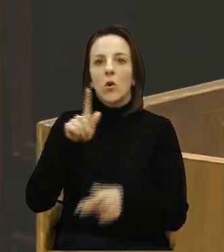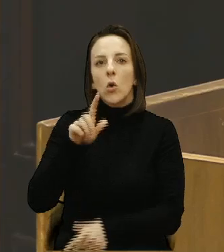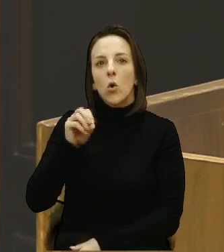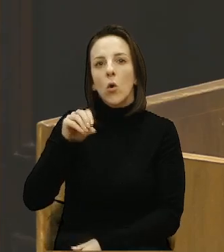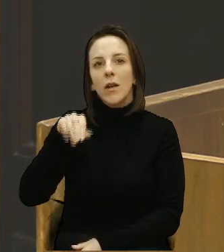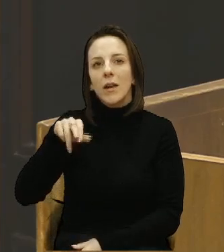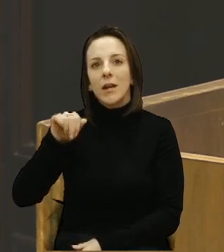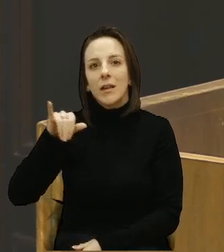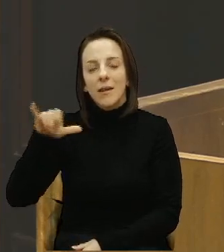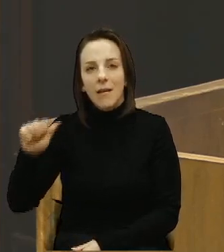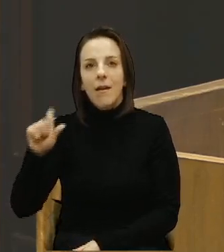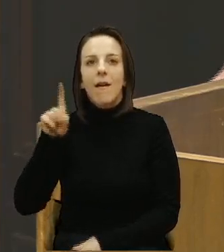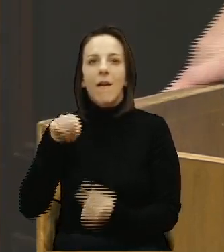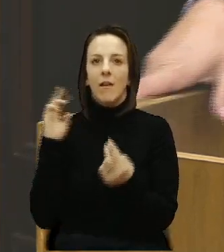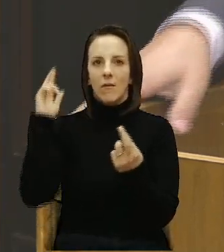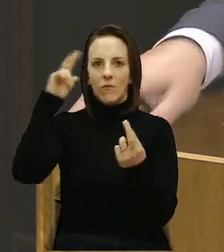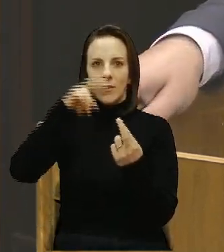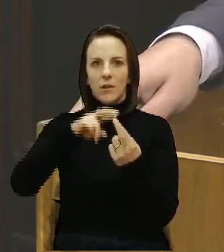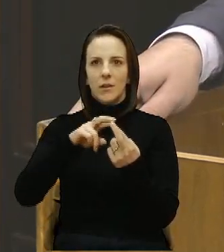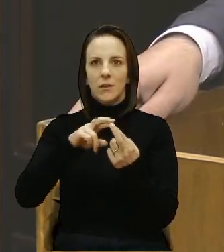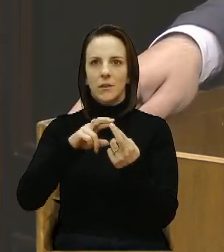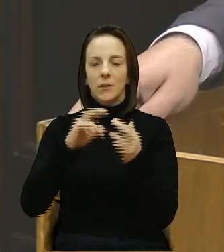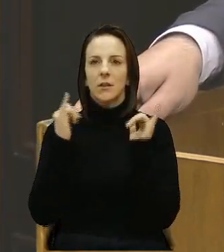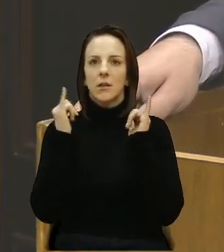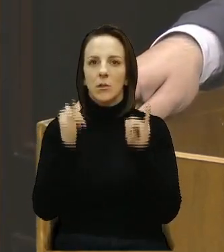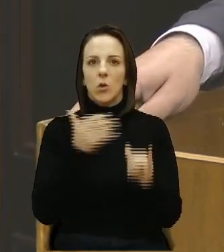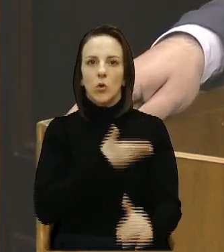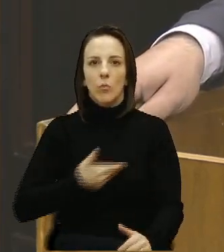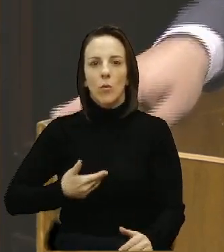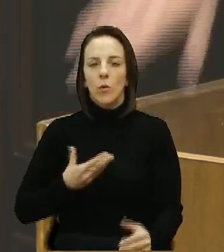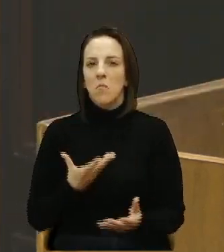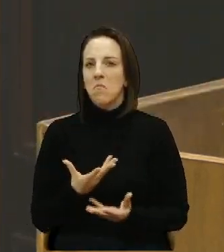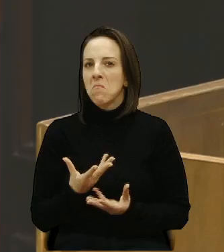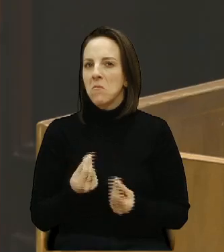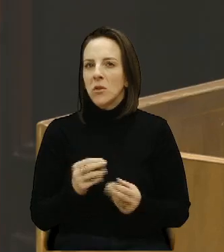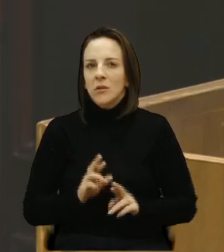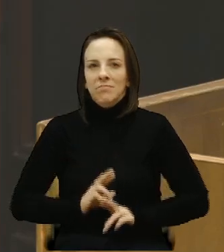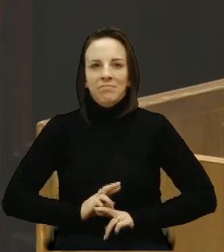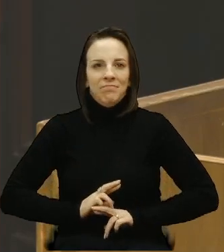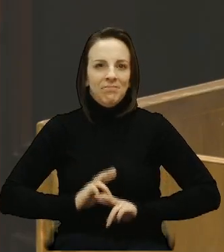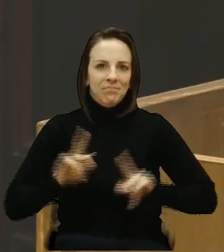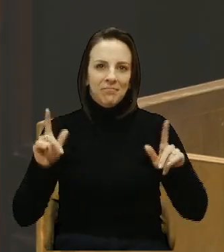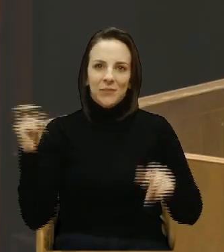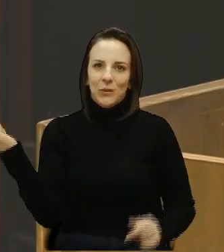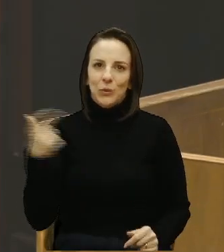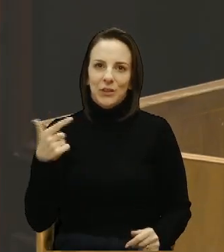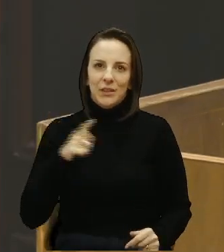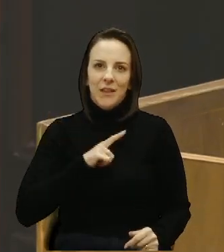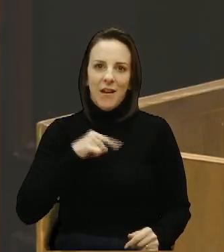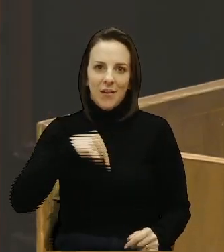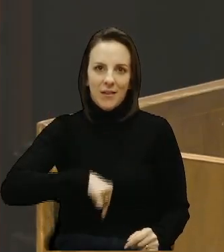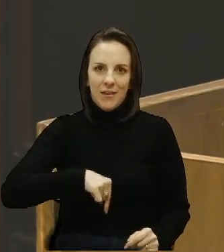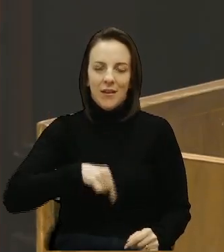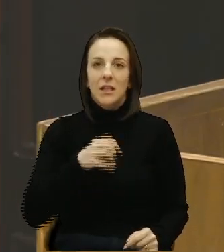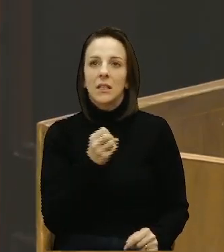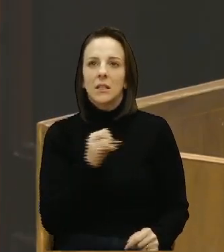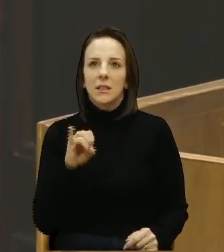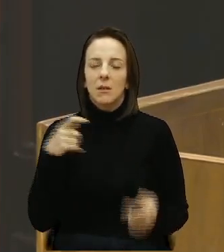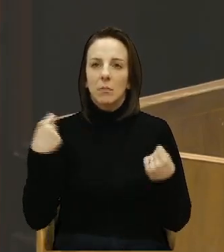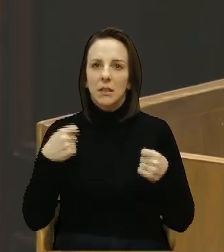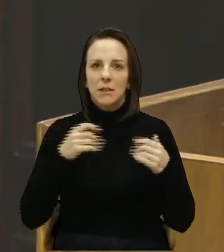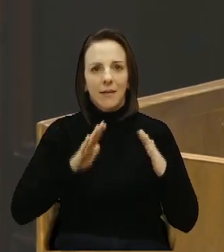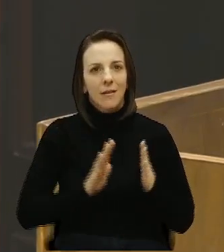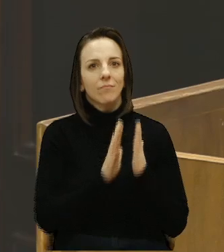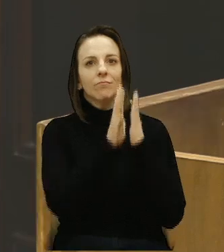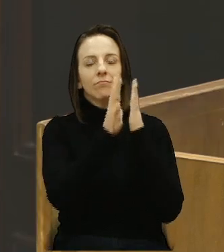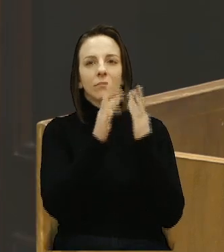público, é um mundo de distância do que nós temos aqui. Então, se é necessário encarar com